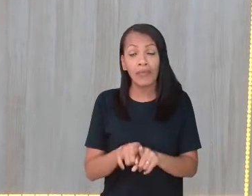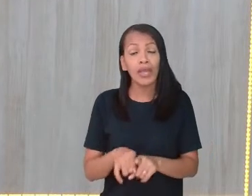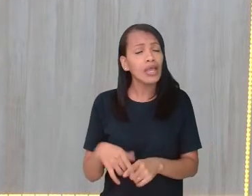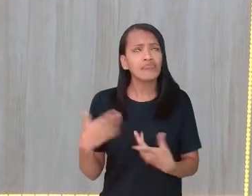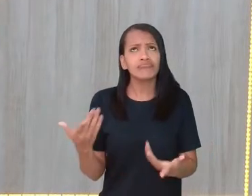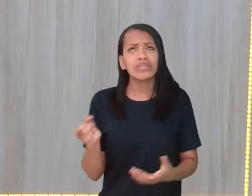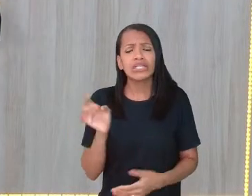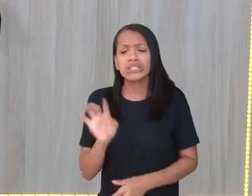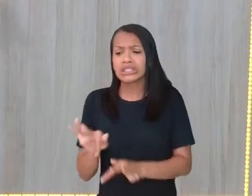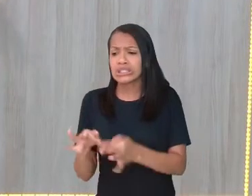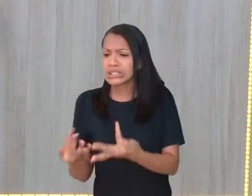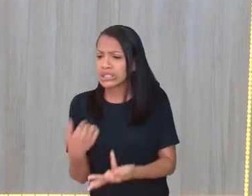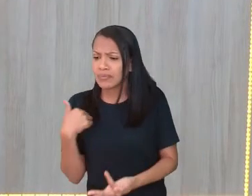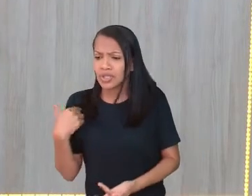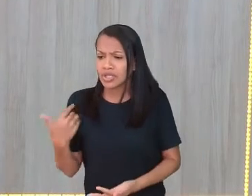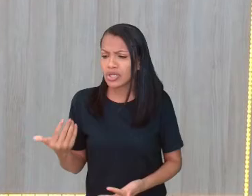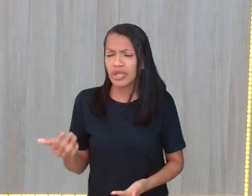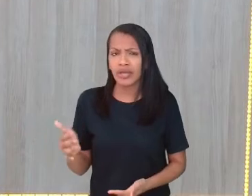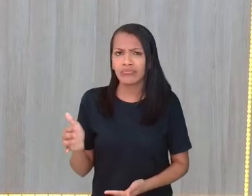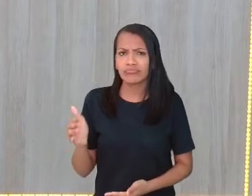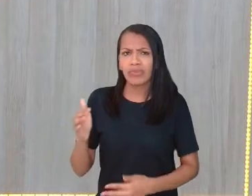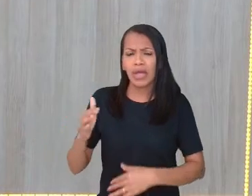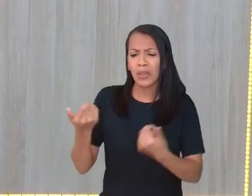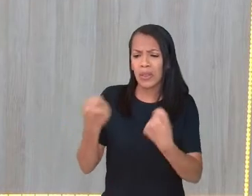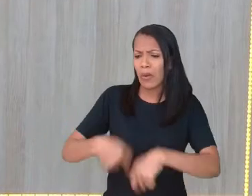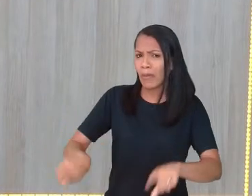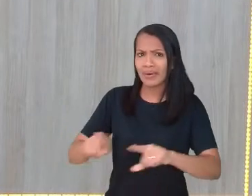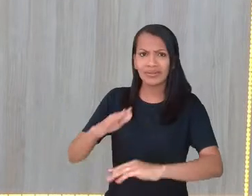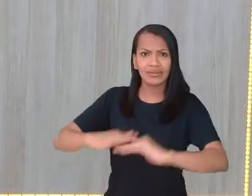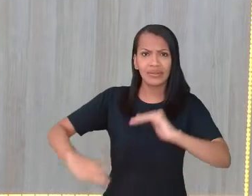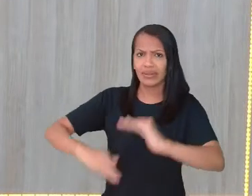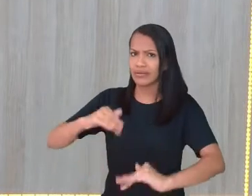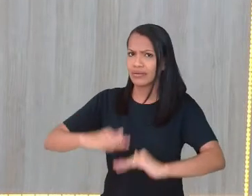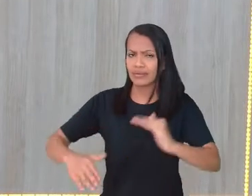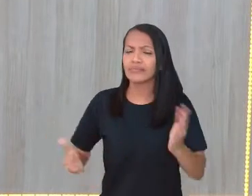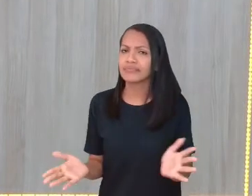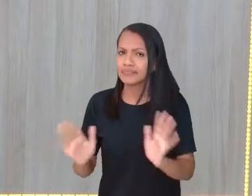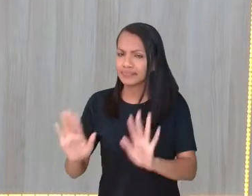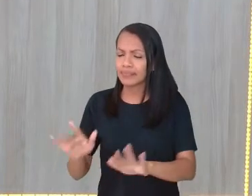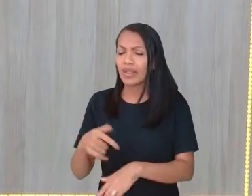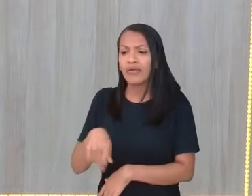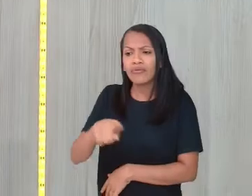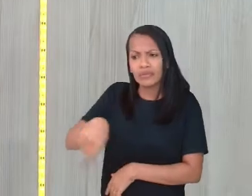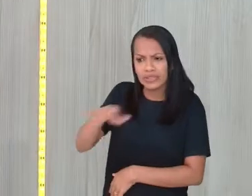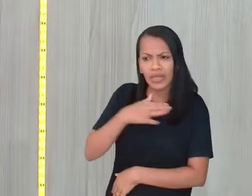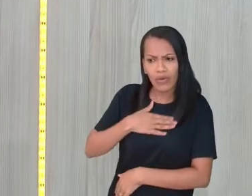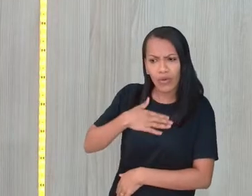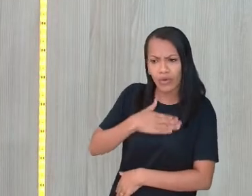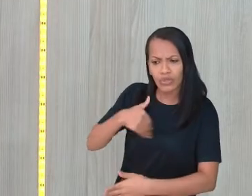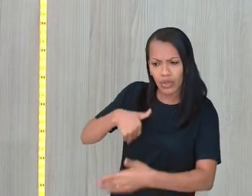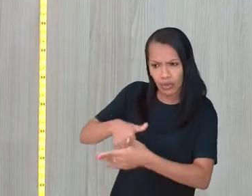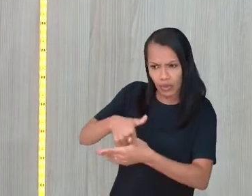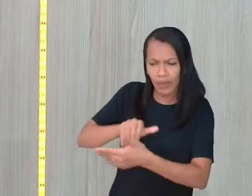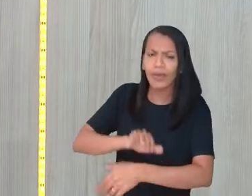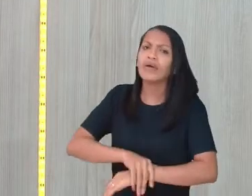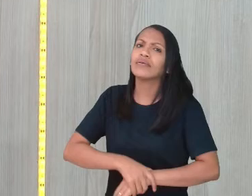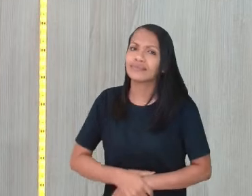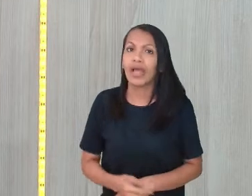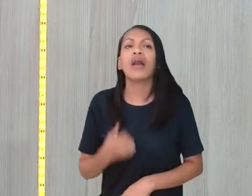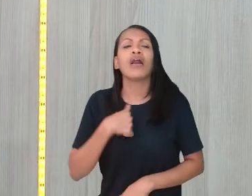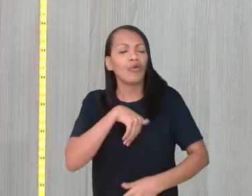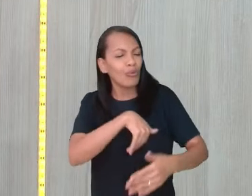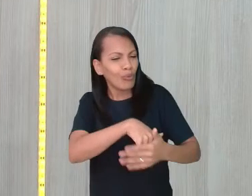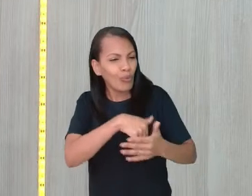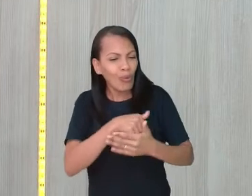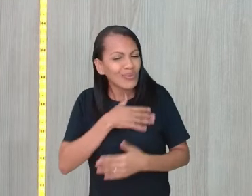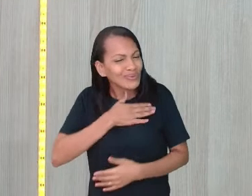de bater uma pelada, gosta de jogar algum esporte ou só musculação? Porque musculação eu sei que você gosta. Não, eu gosto de jogar bola. Eu gosto muito de